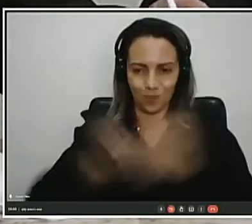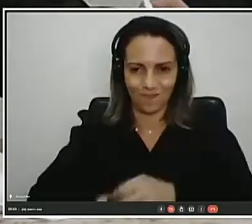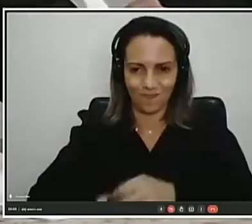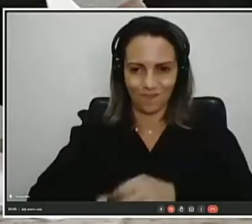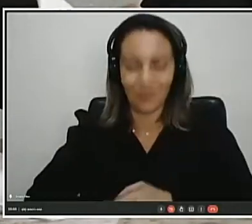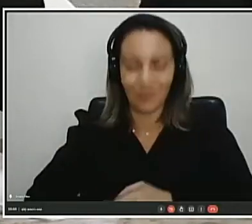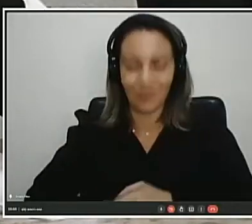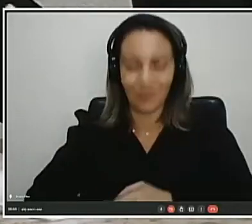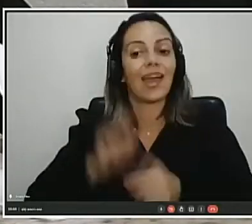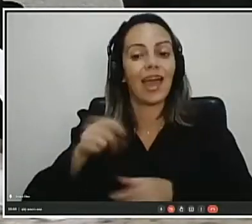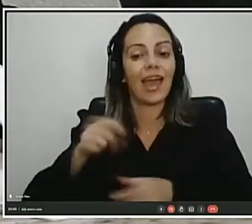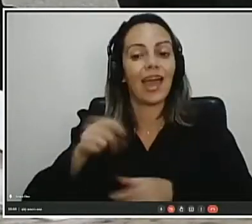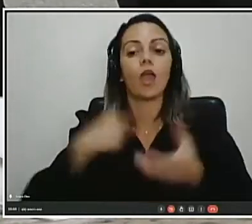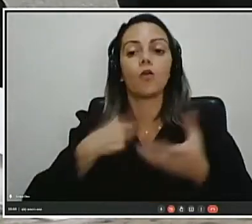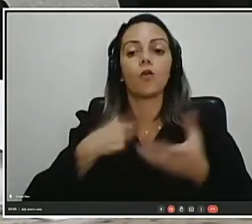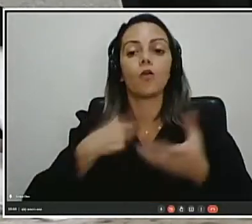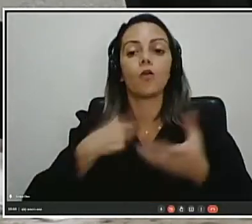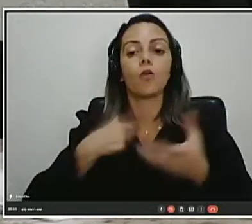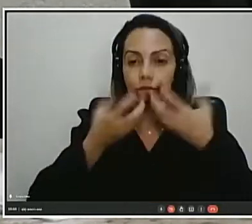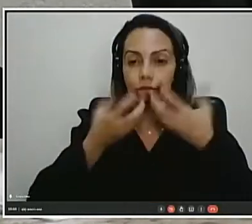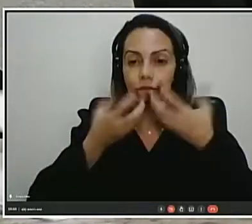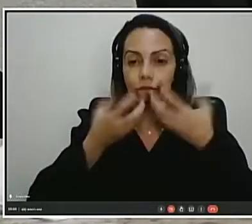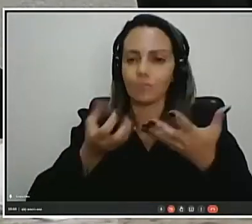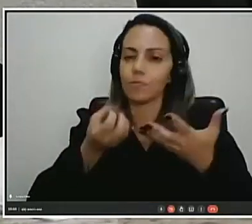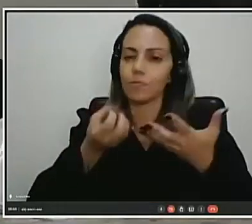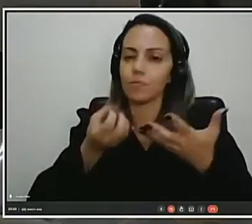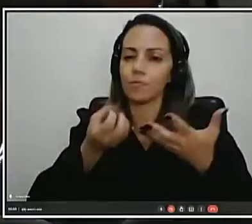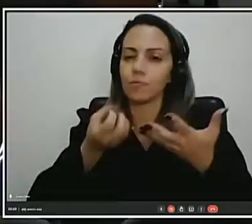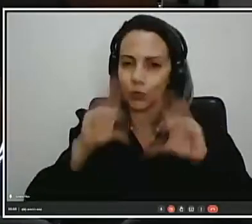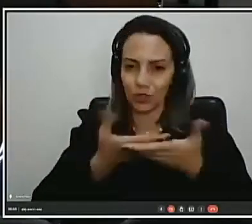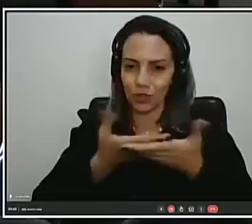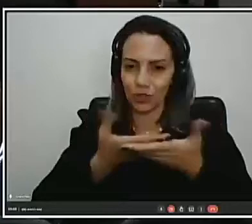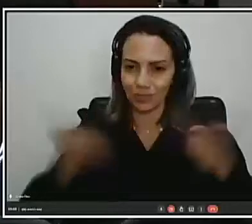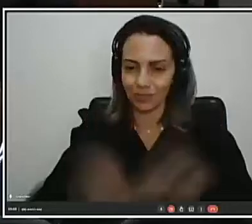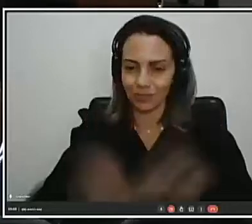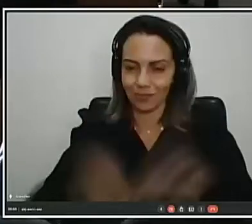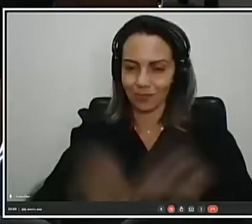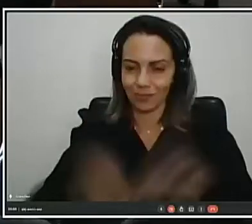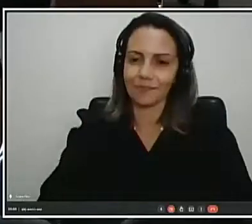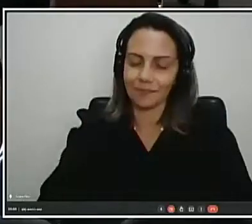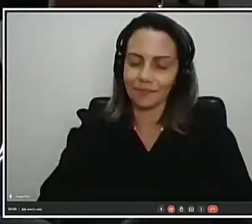teria que dizer, e o meu boa noite.